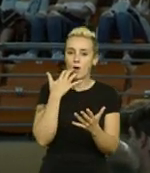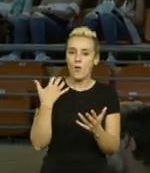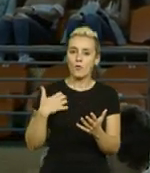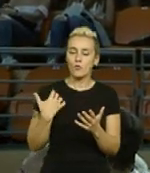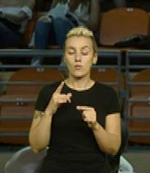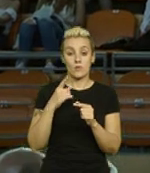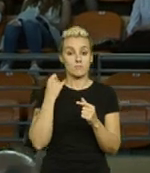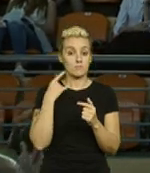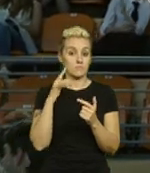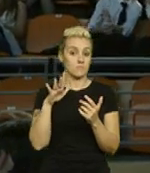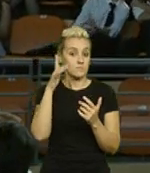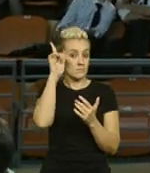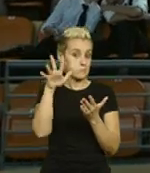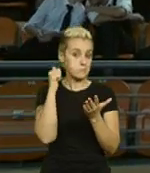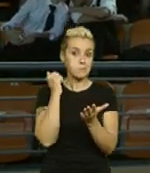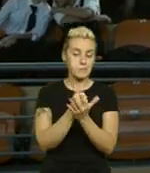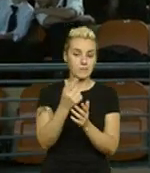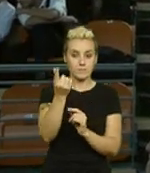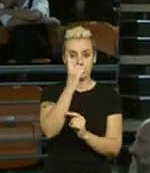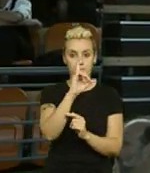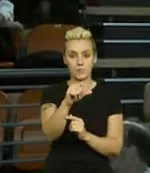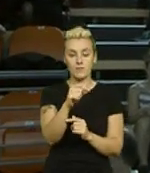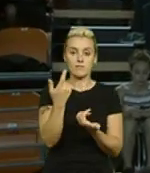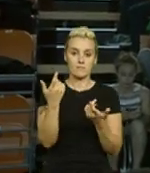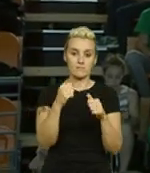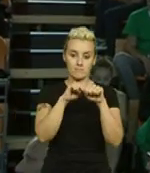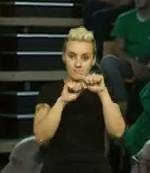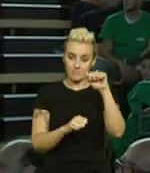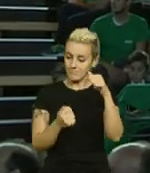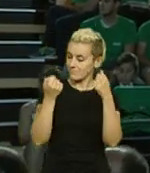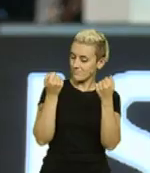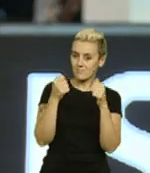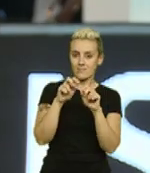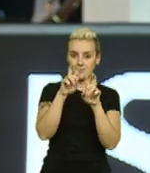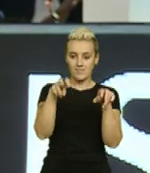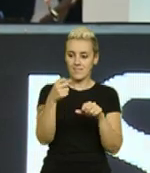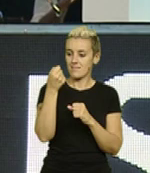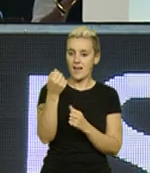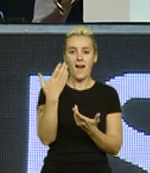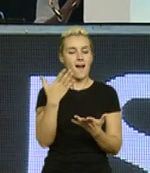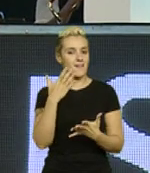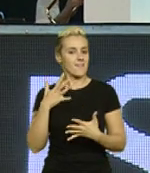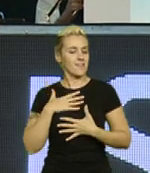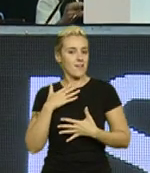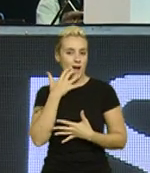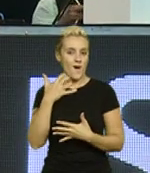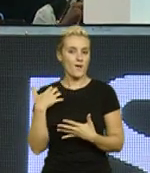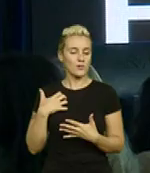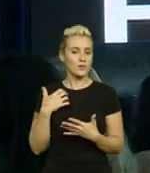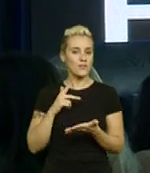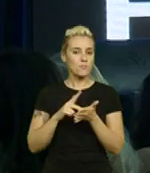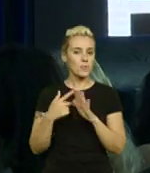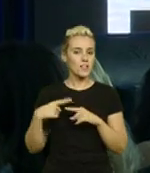de dizer quando partirem com a sua formação é não cumprirem com o seu diploma não dizer que se formaram no politécnico de coimbra